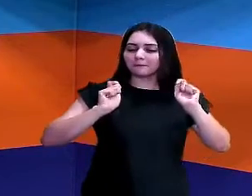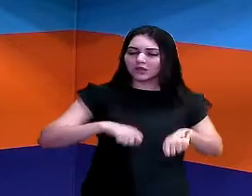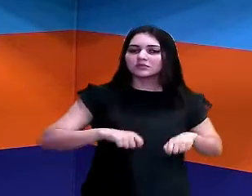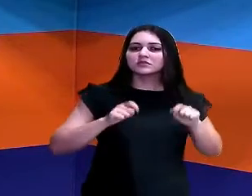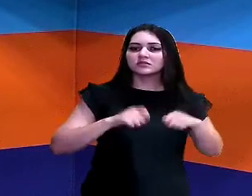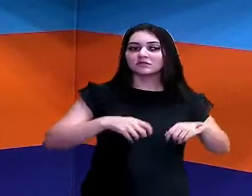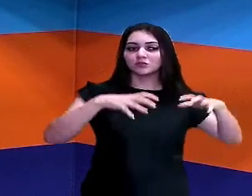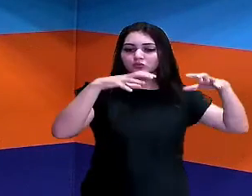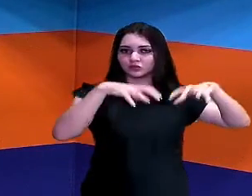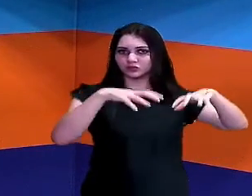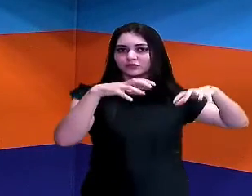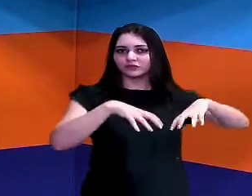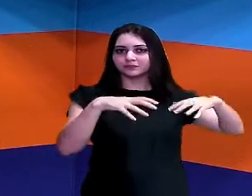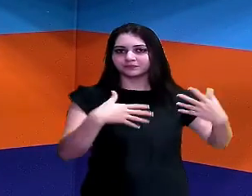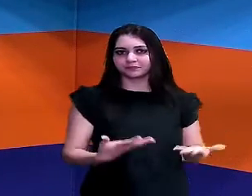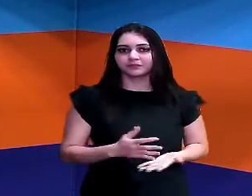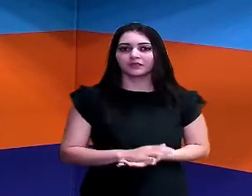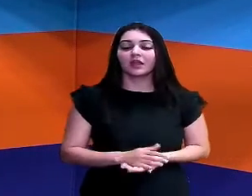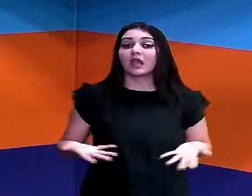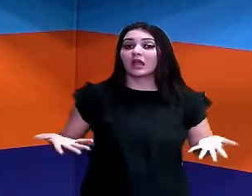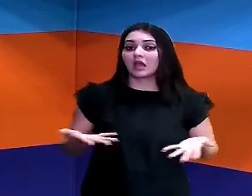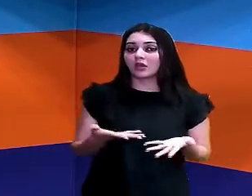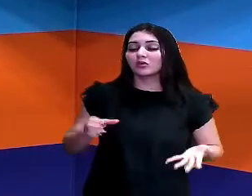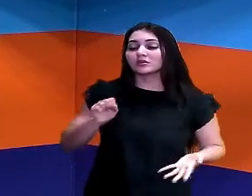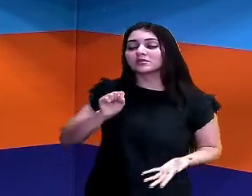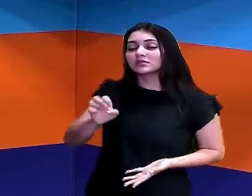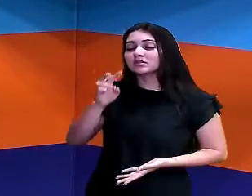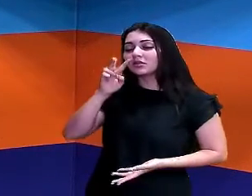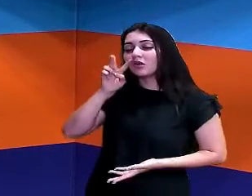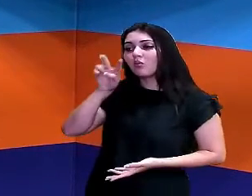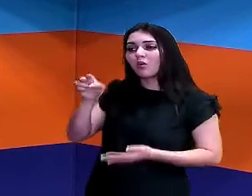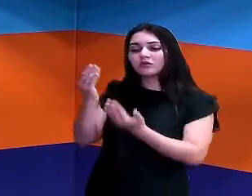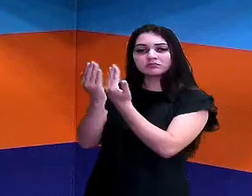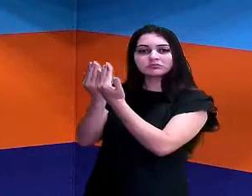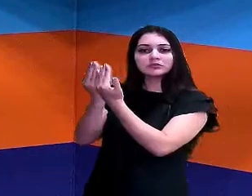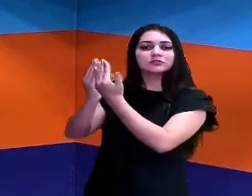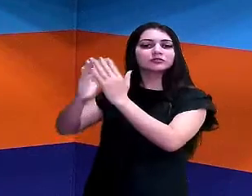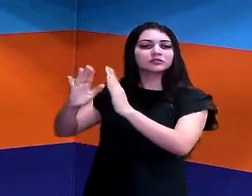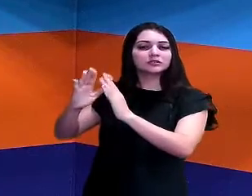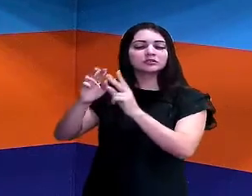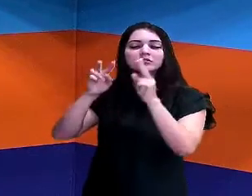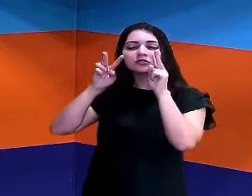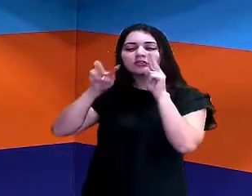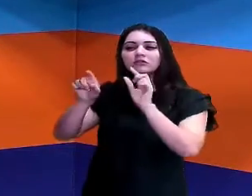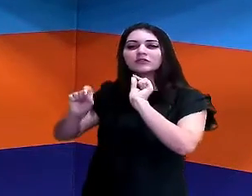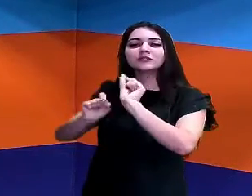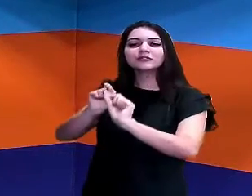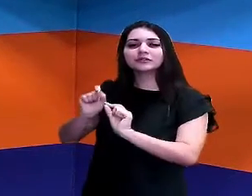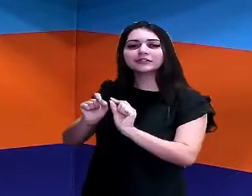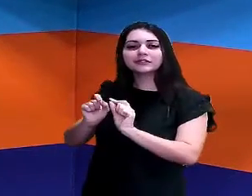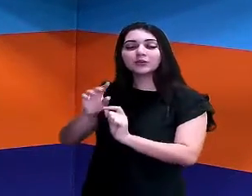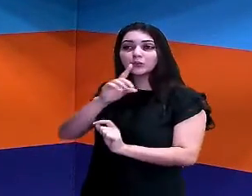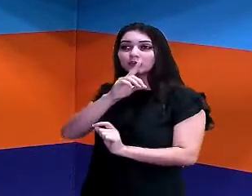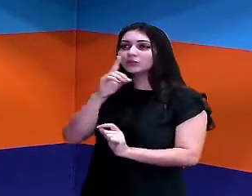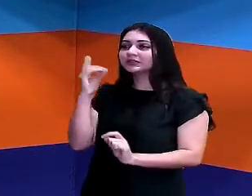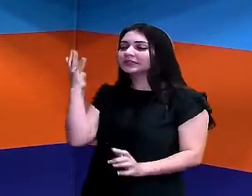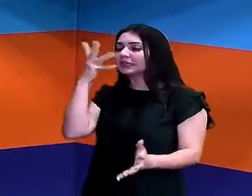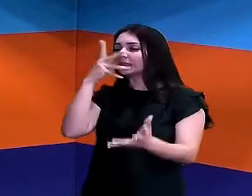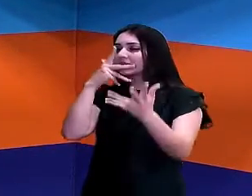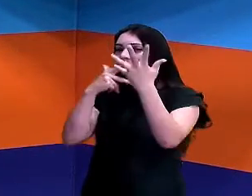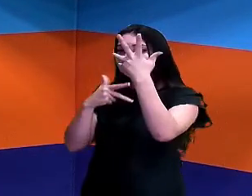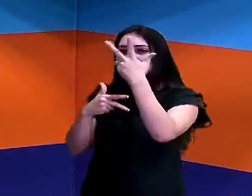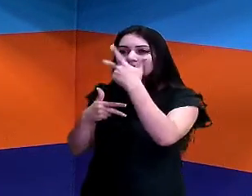possível chover. Agora, se eu olho pela minha janela e estou vendo lá um dia